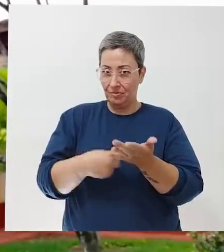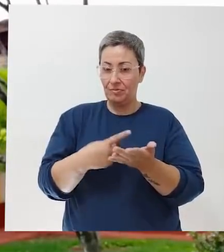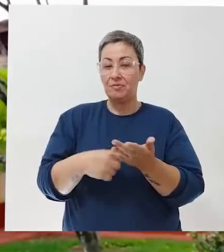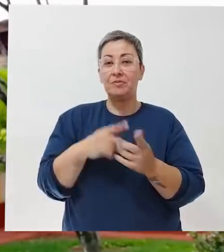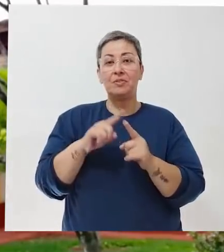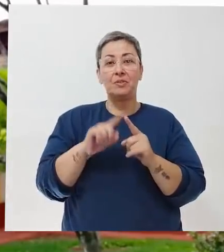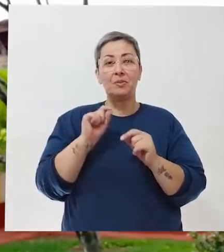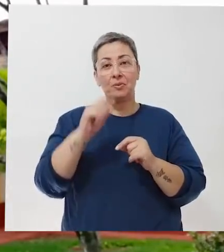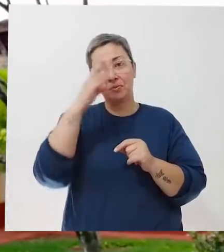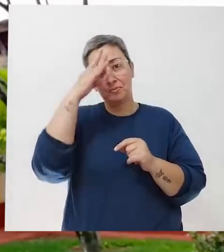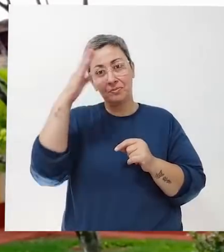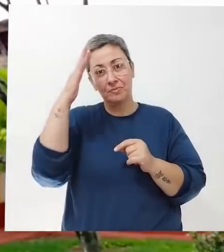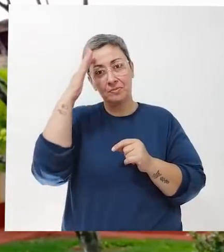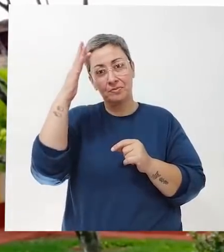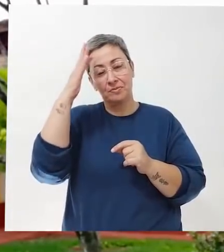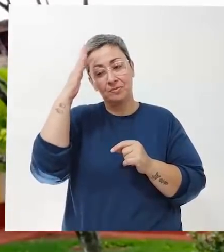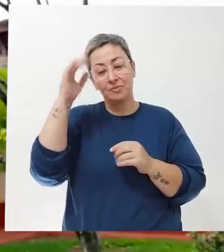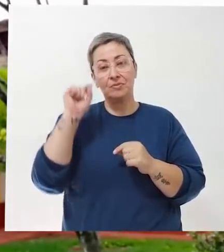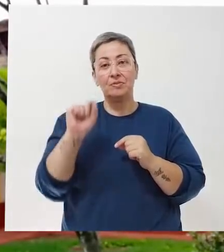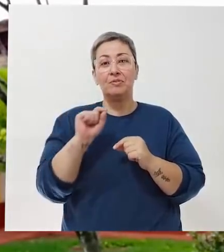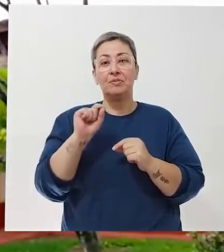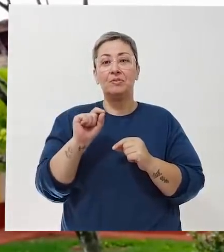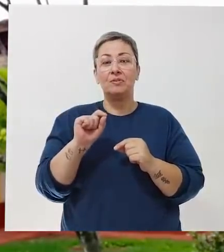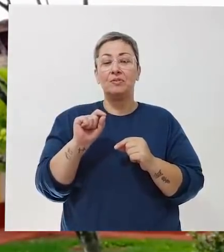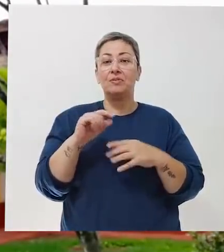Combinado? E imaginem